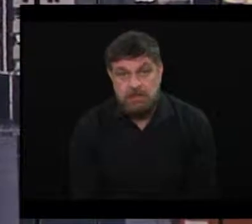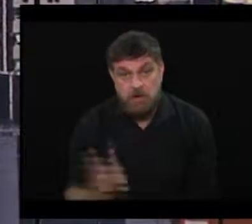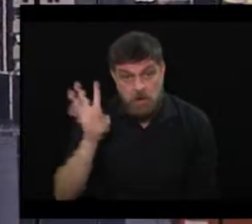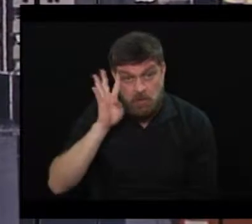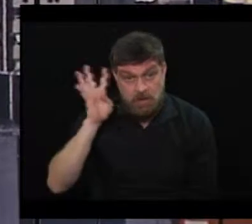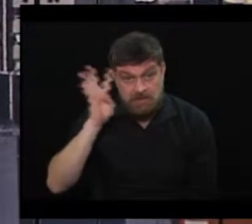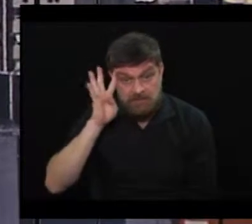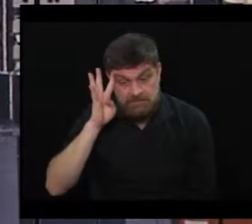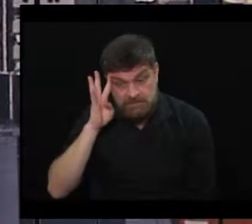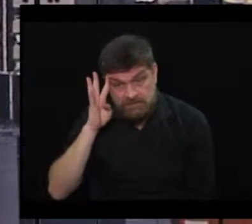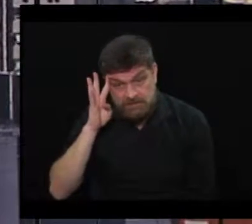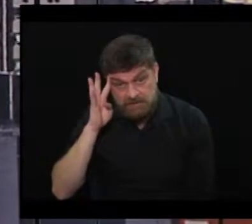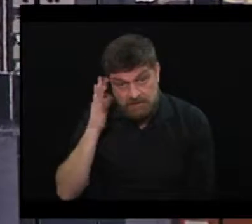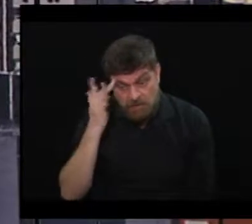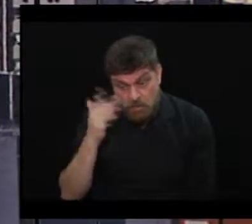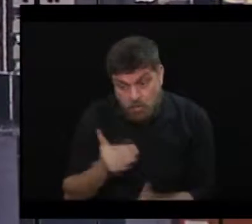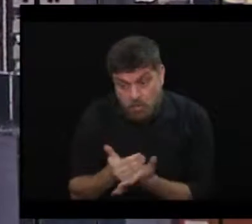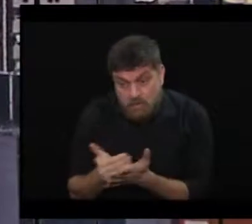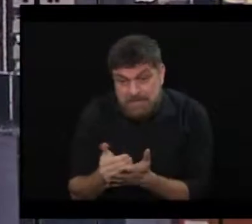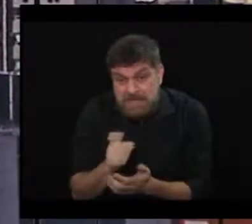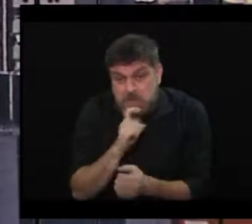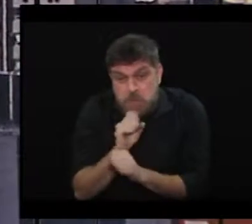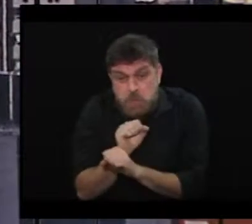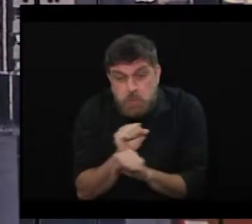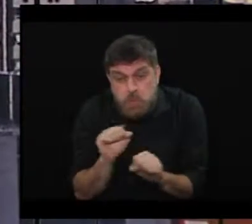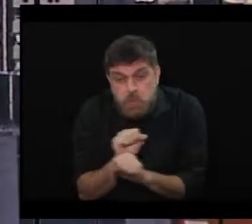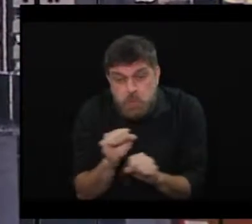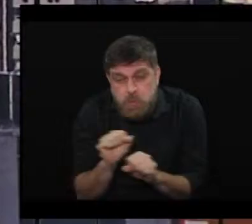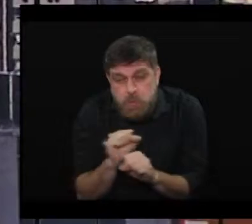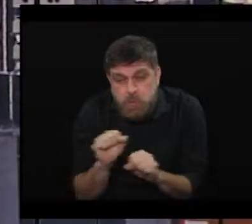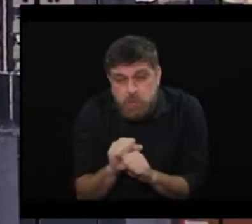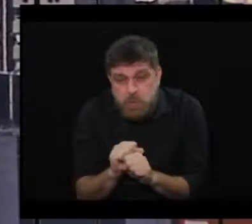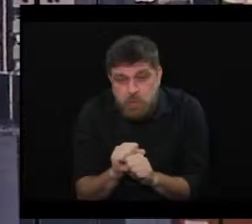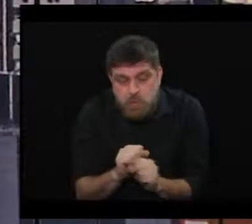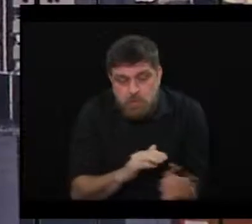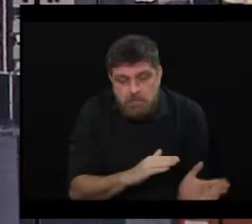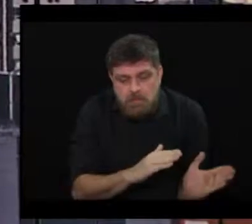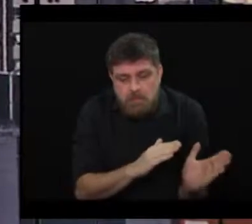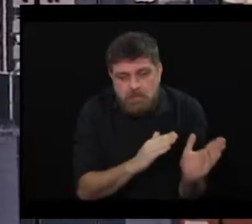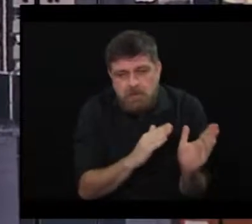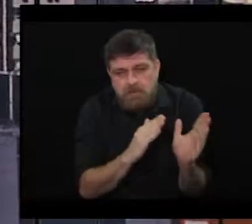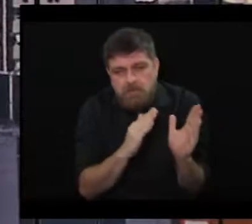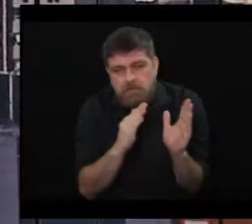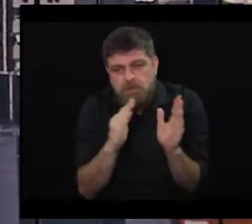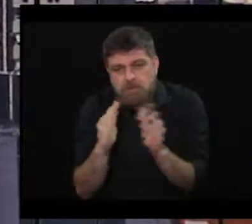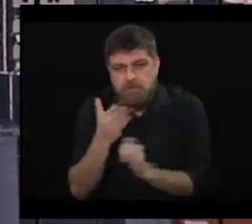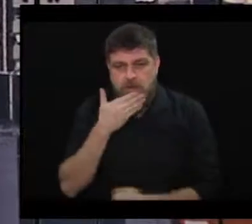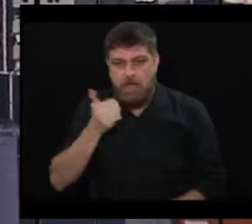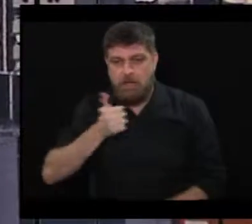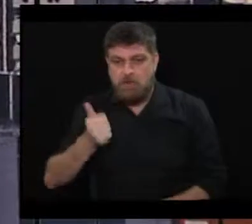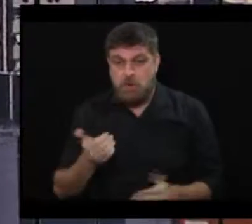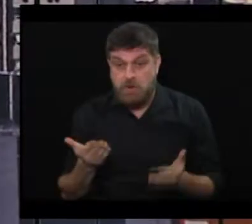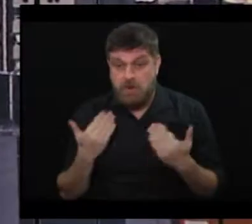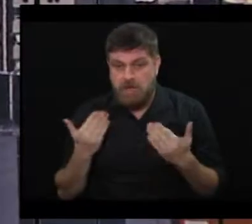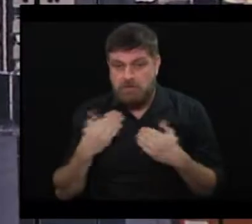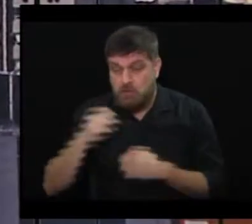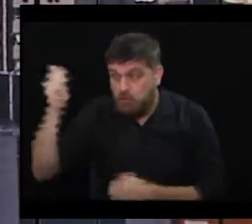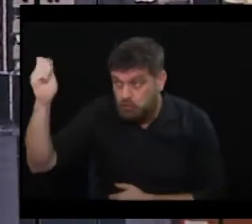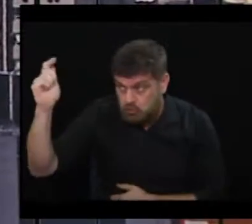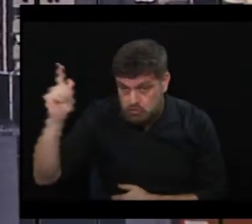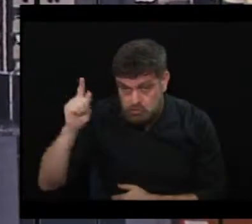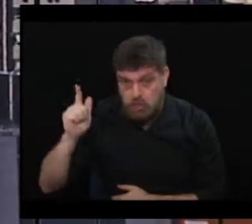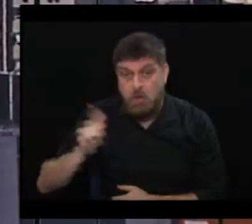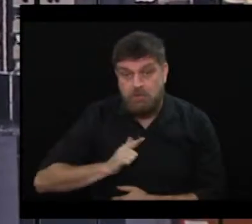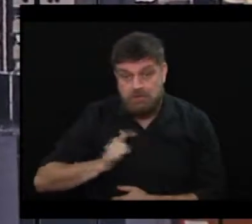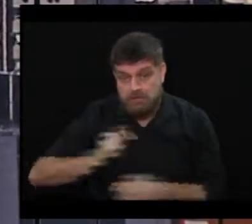Quarta-feira o dia começa bem frio e aí ao longo do dia vai esquentando. O sol aparece durante todo o dia,